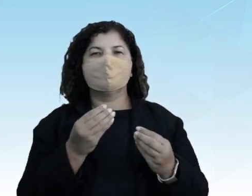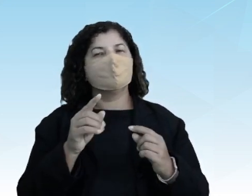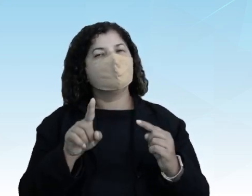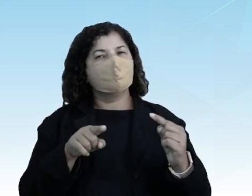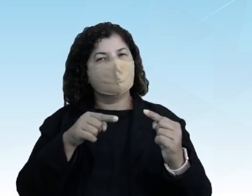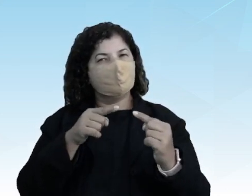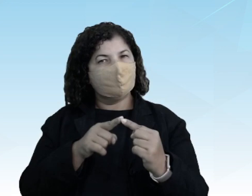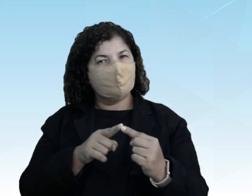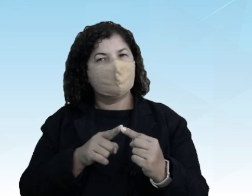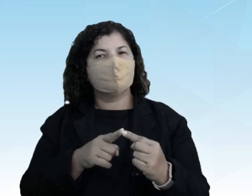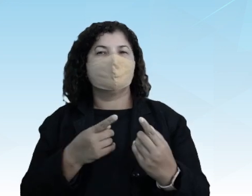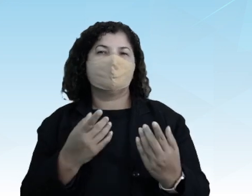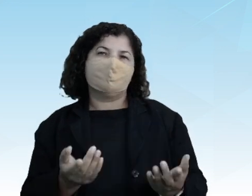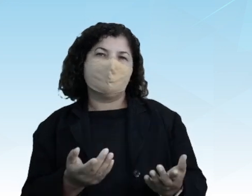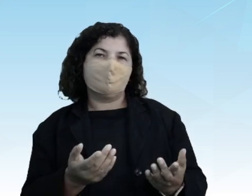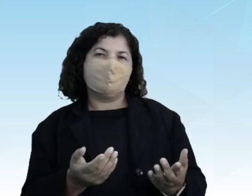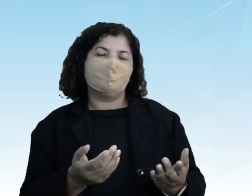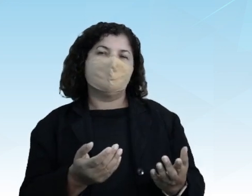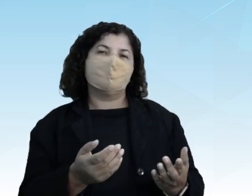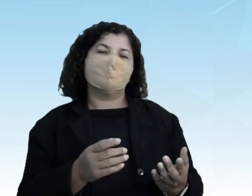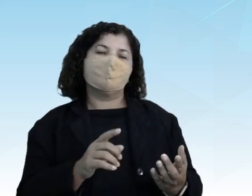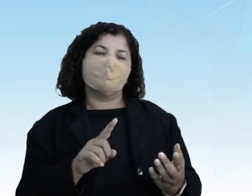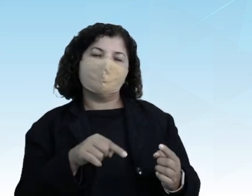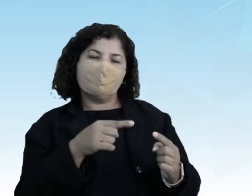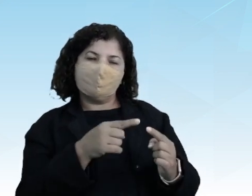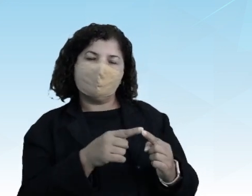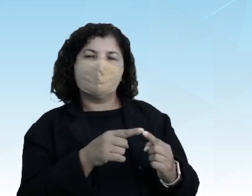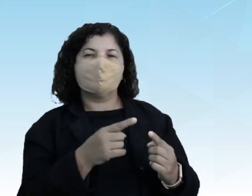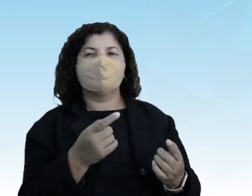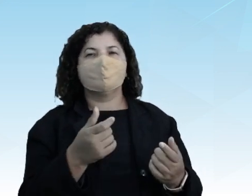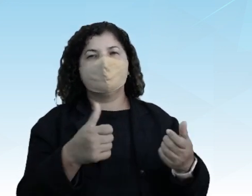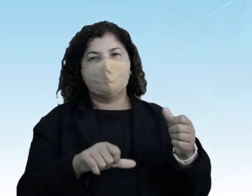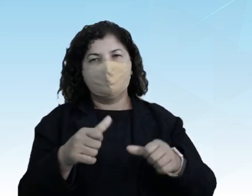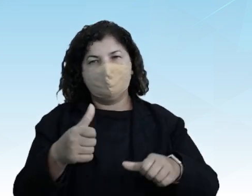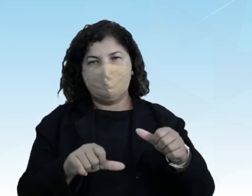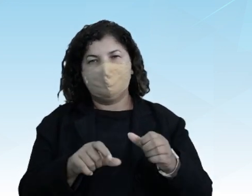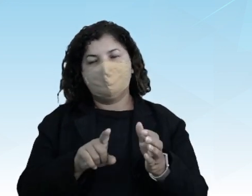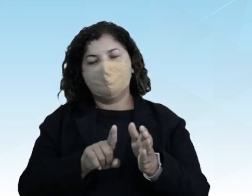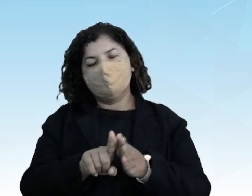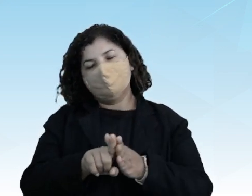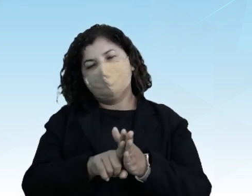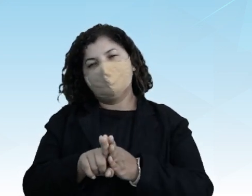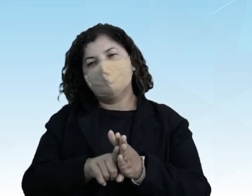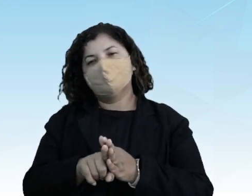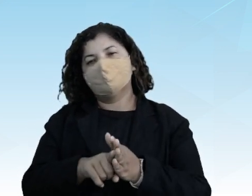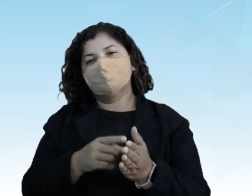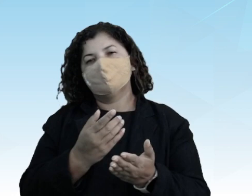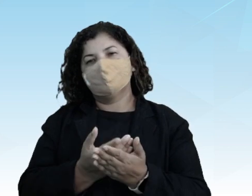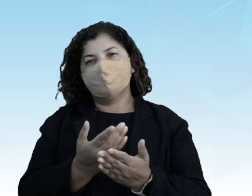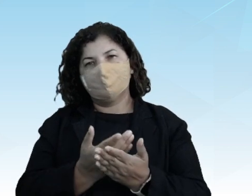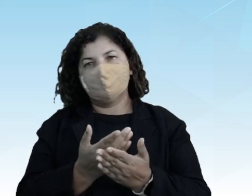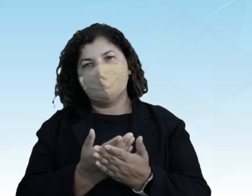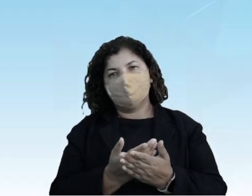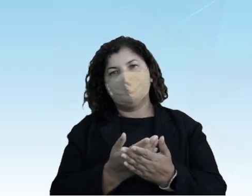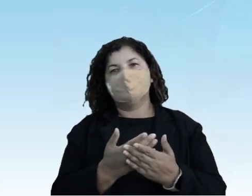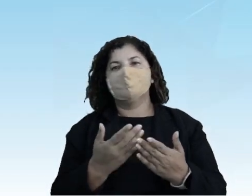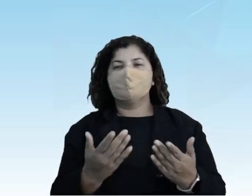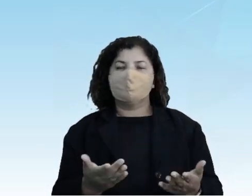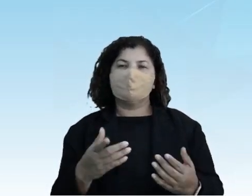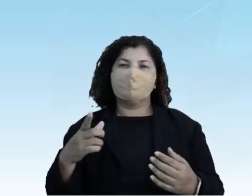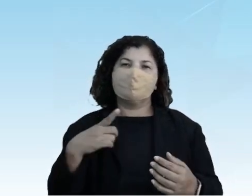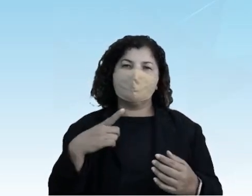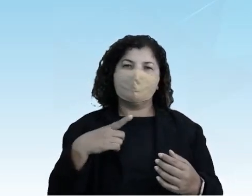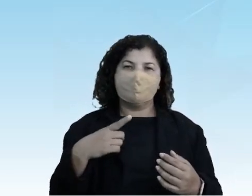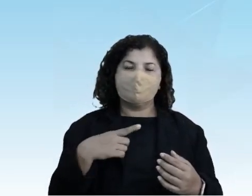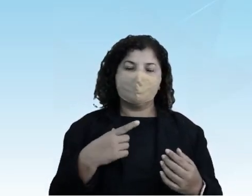objetivo, né, ou o seu objeto de análise e estudo, né? Então, na realidade, então você vai ter o seguinte, a partir